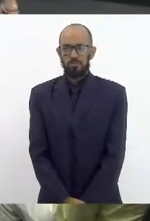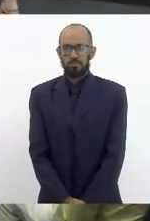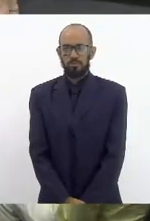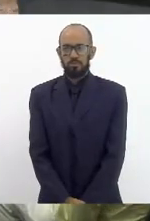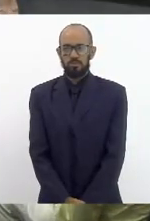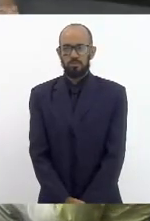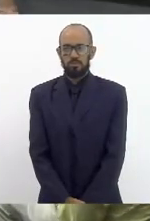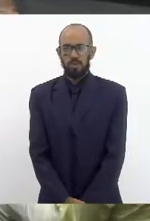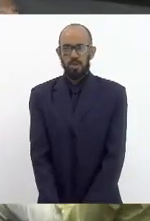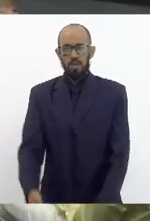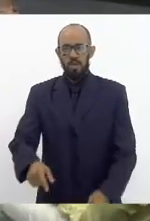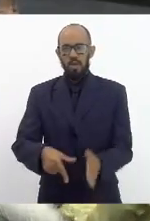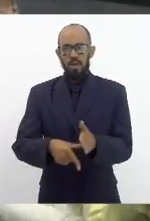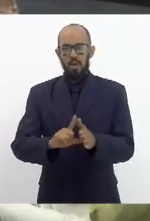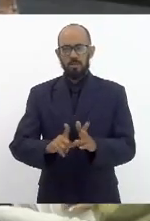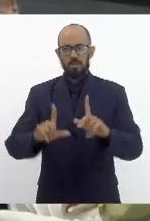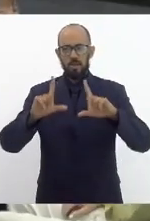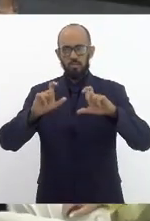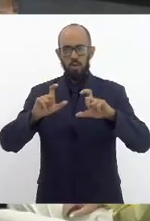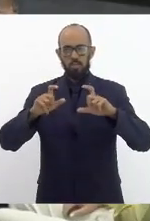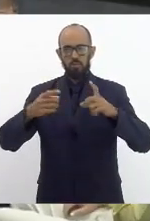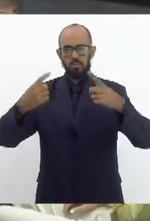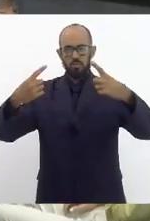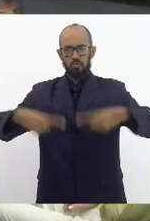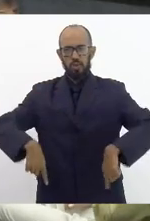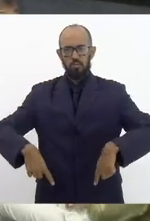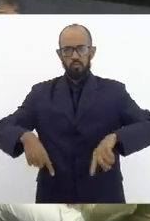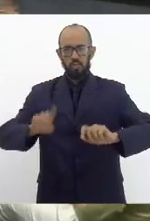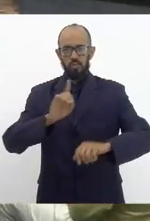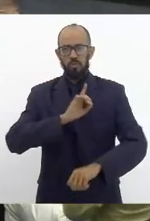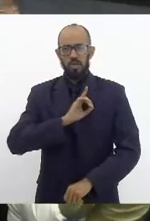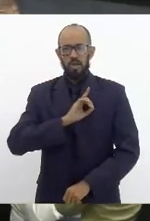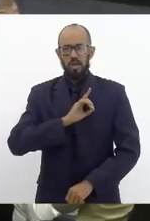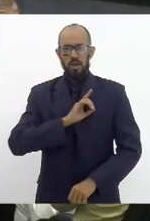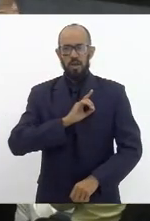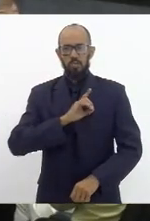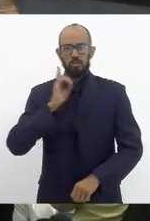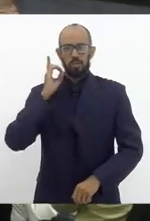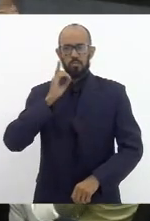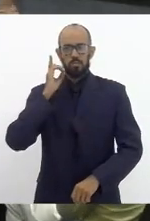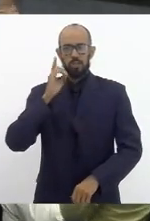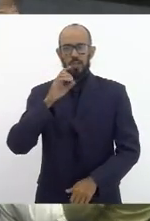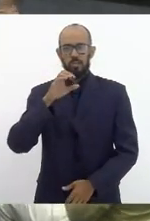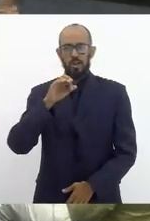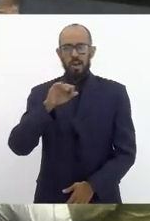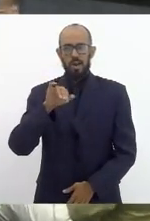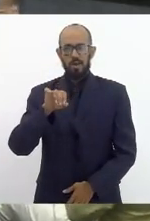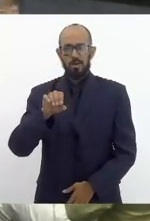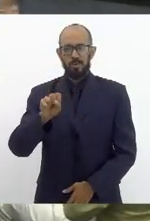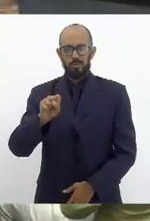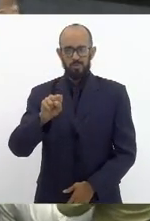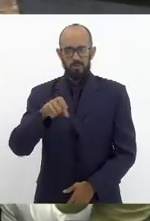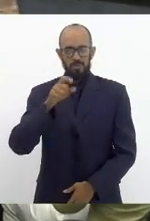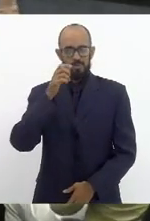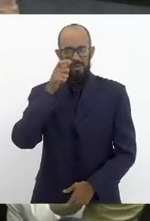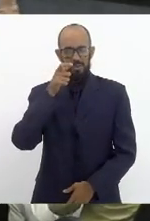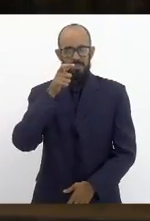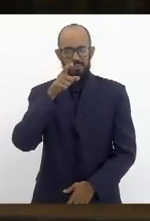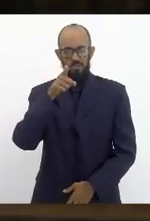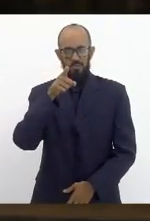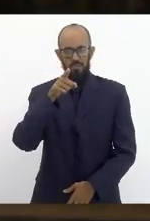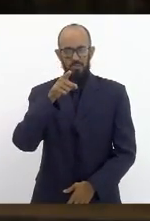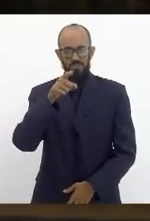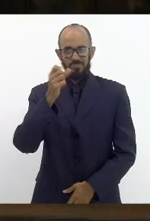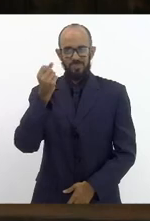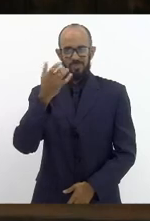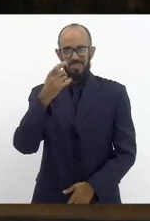Eu quero, antes da foto aqui, fazer um desafio ao delegado, deputado Carlos Augusto. Presta atenção.